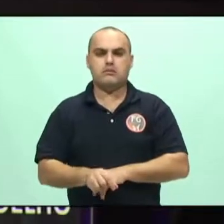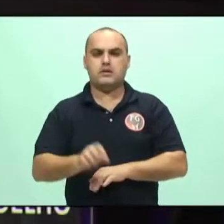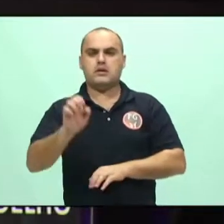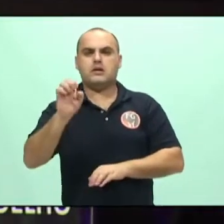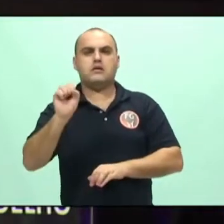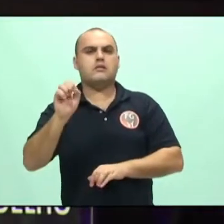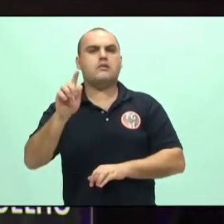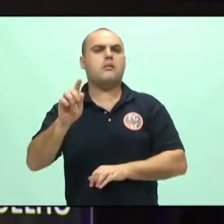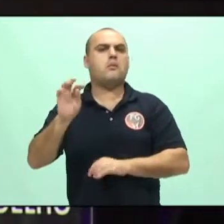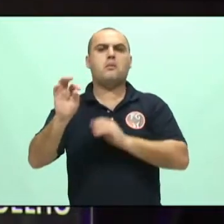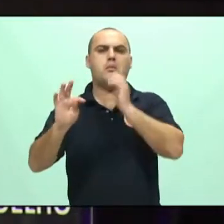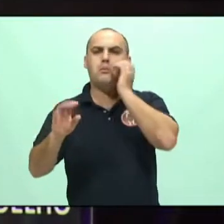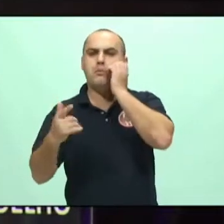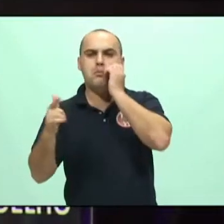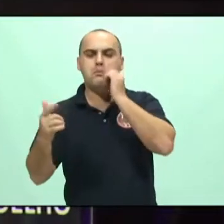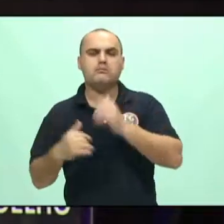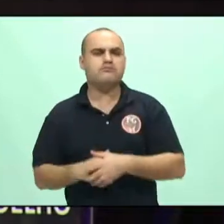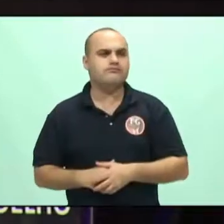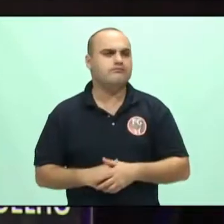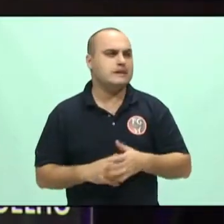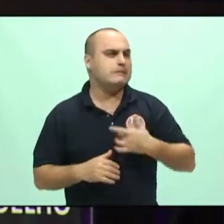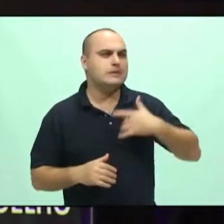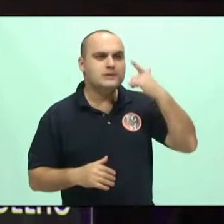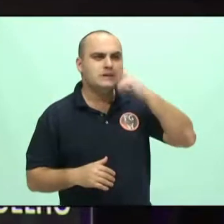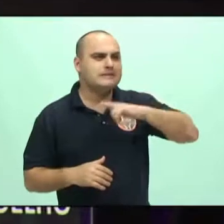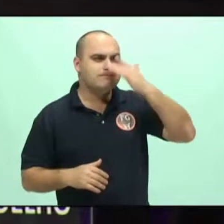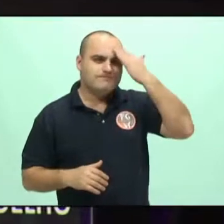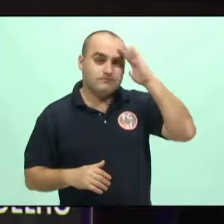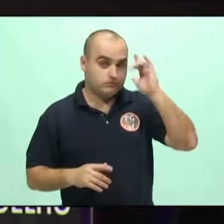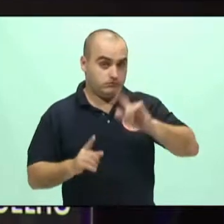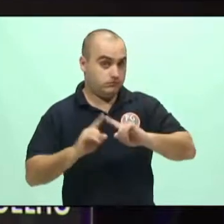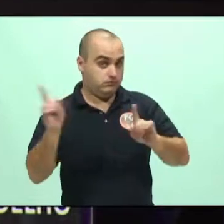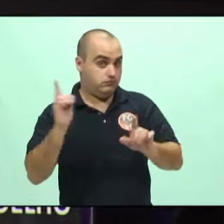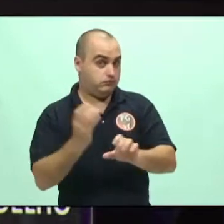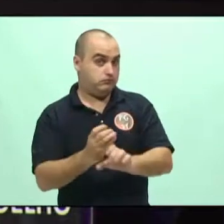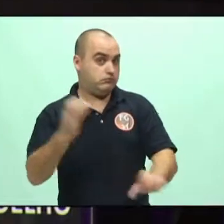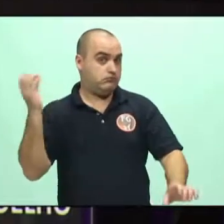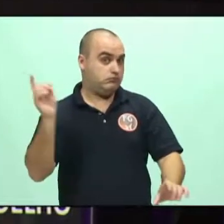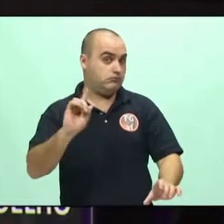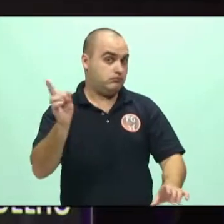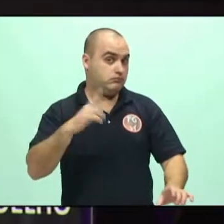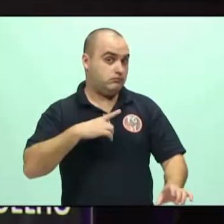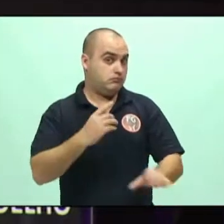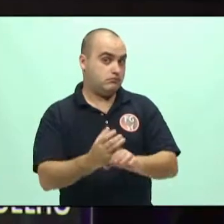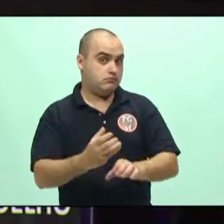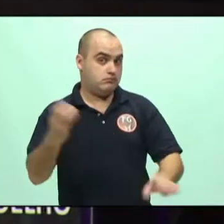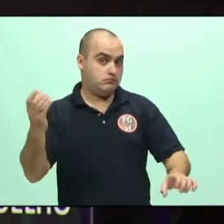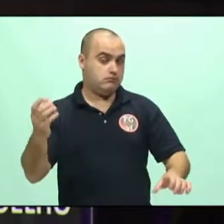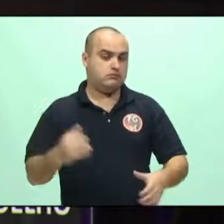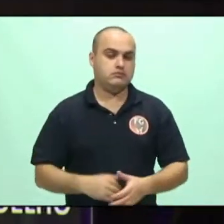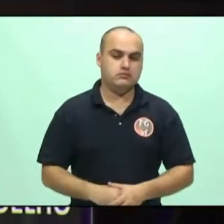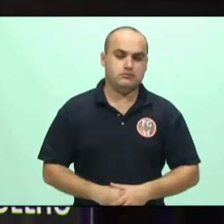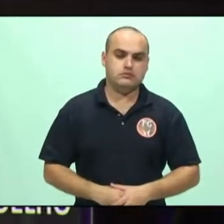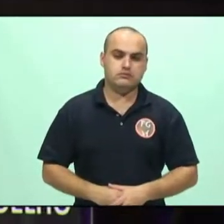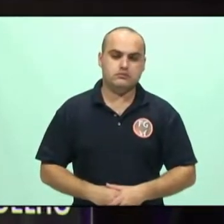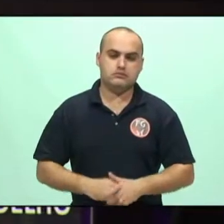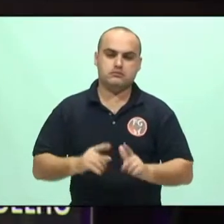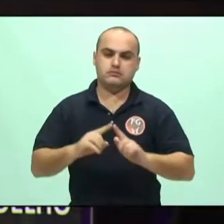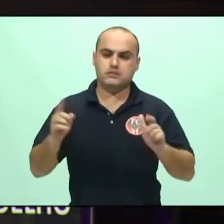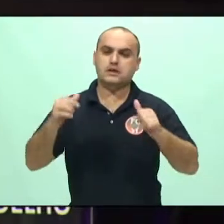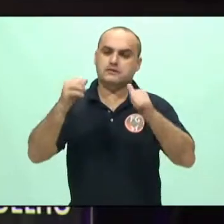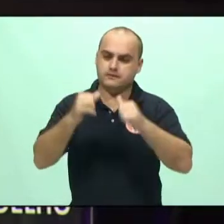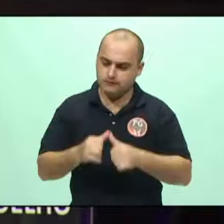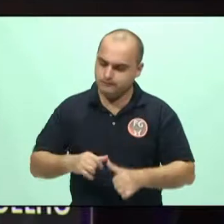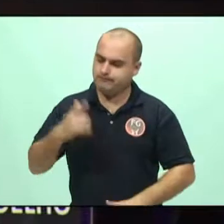então eu não consigo entender não sou engenheiro não sou engenheiro tá mas aí fica um verdadeiro